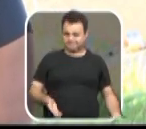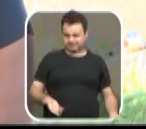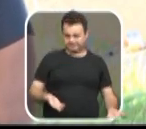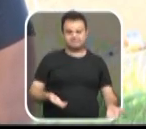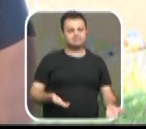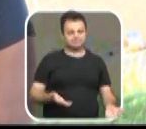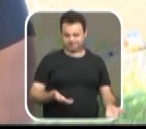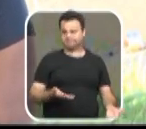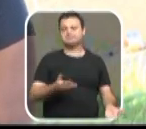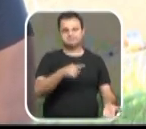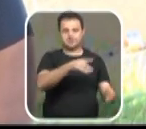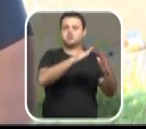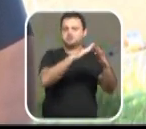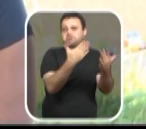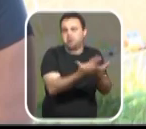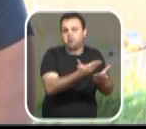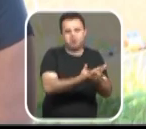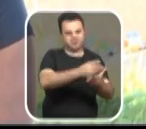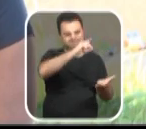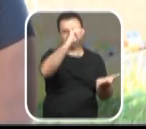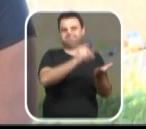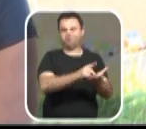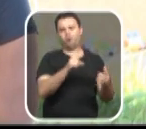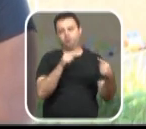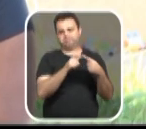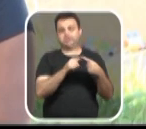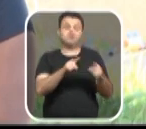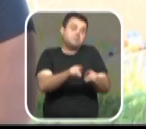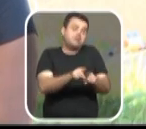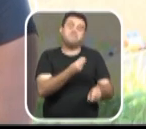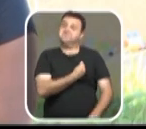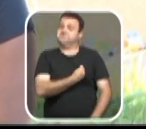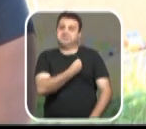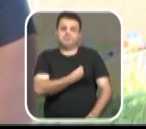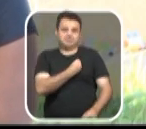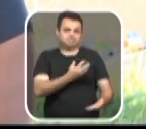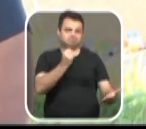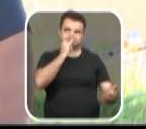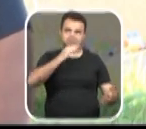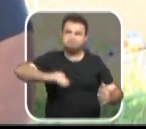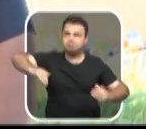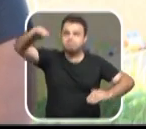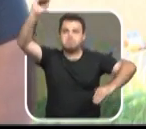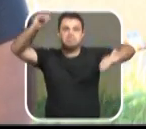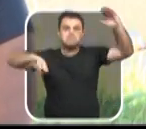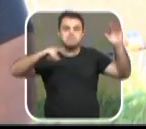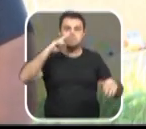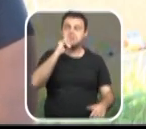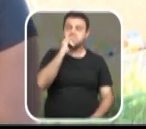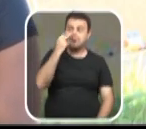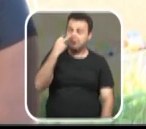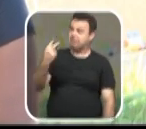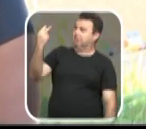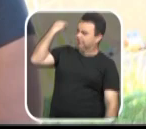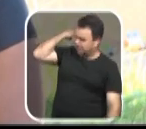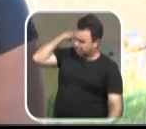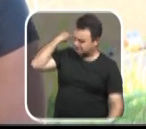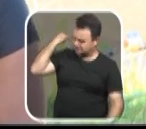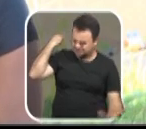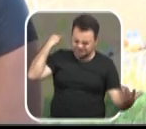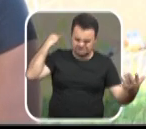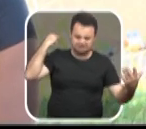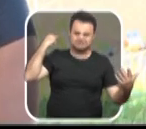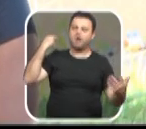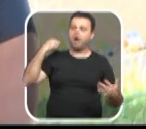é o verdadeiro mote, né, da vida. Como que no final de tudo isso a gente vai olhar para toda essa vivência e falar, nossa, fiz o